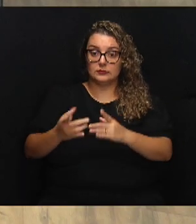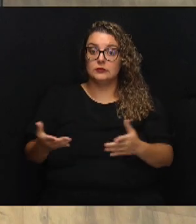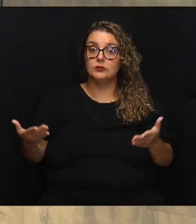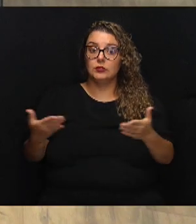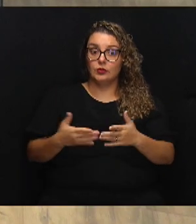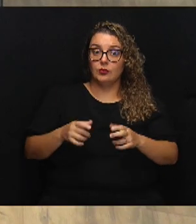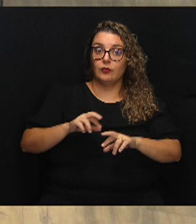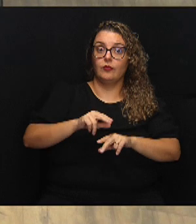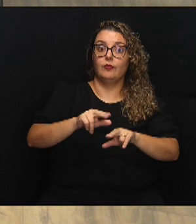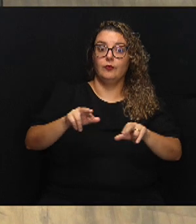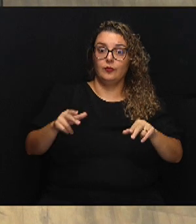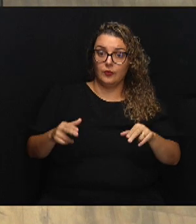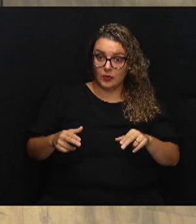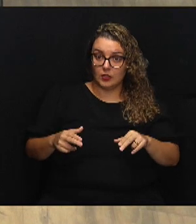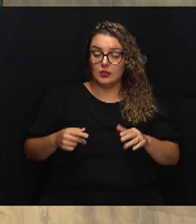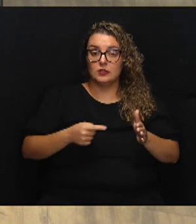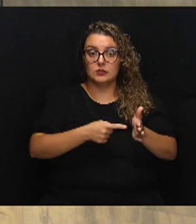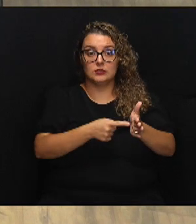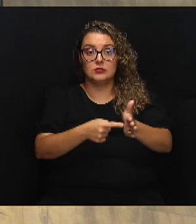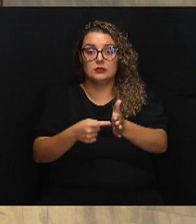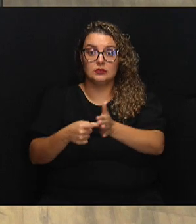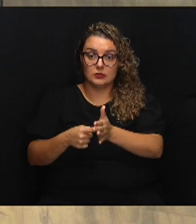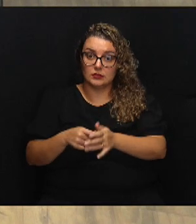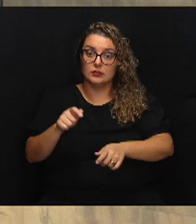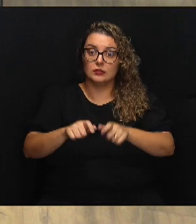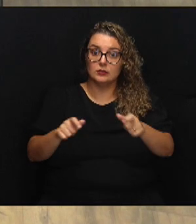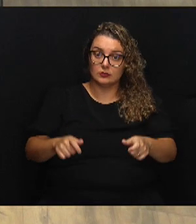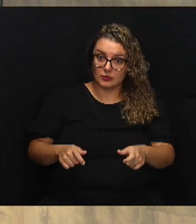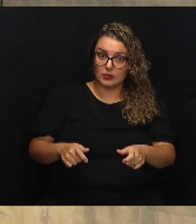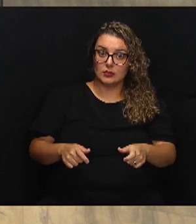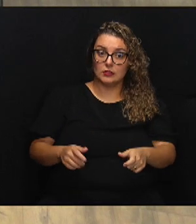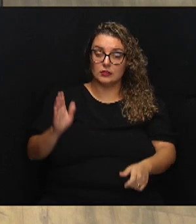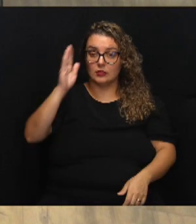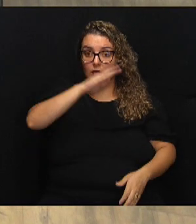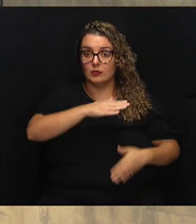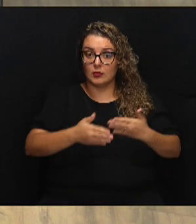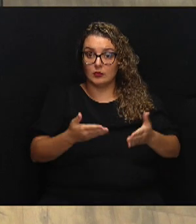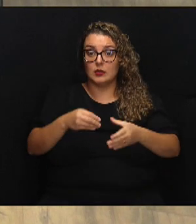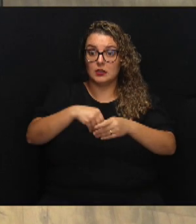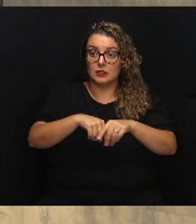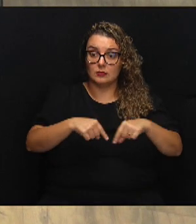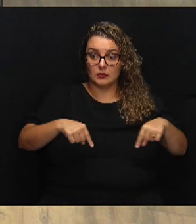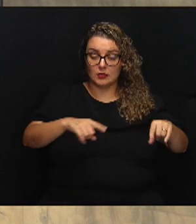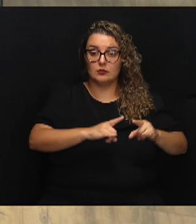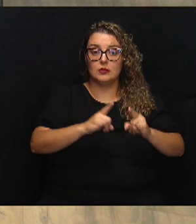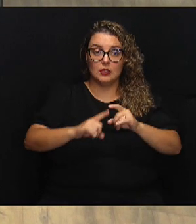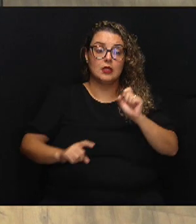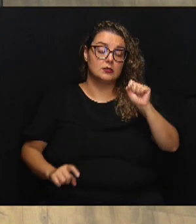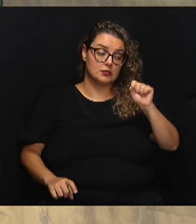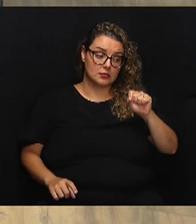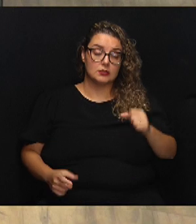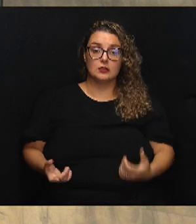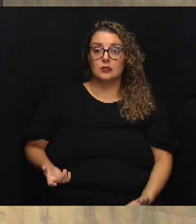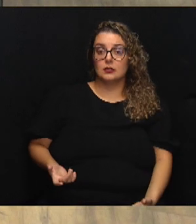existem muitas denúncias de pessoas que cometem maus tratos nos condomínios. Sim. Muitas pessoas que